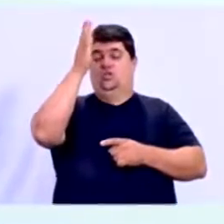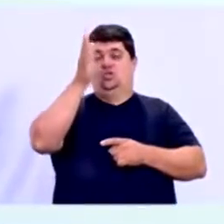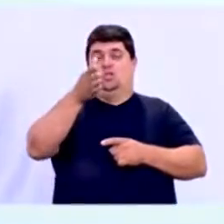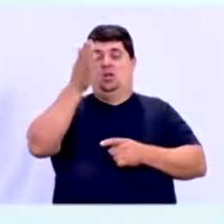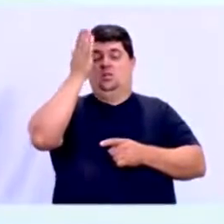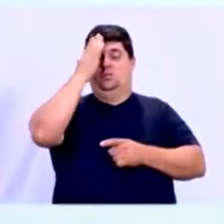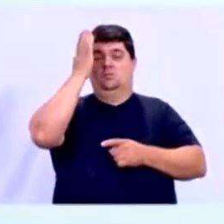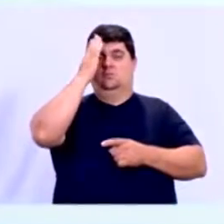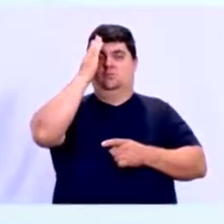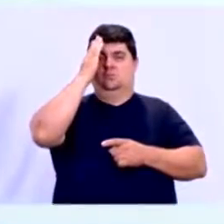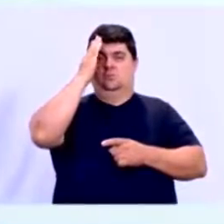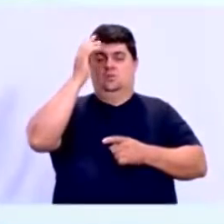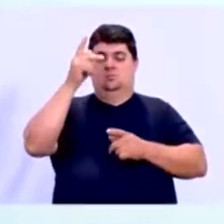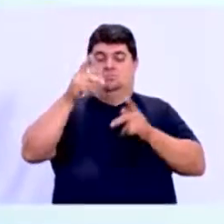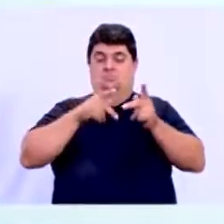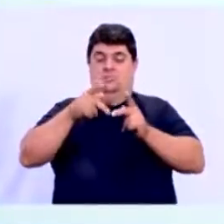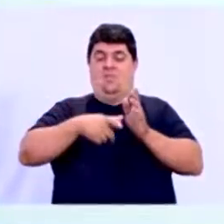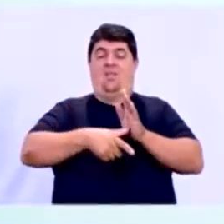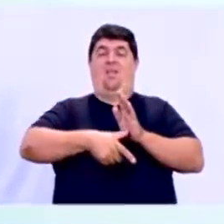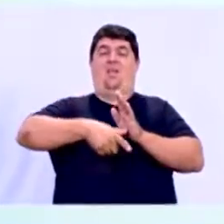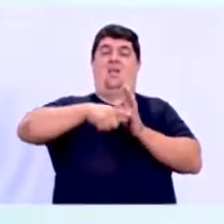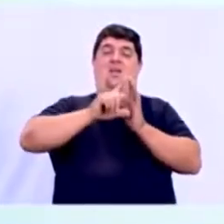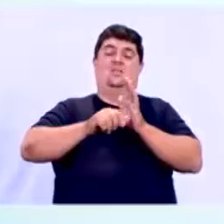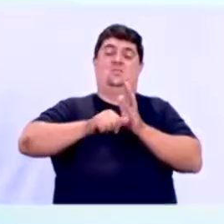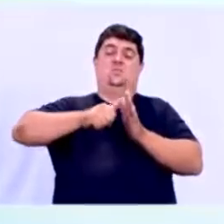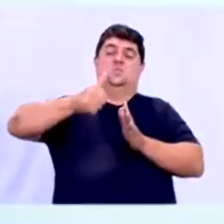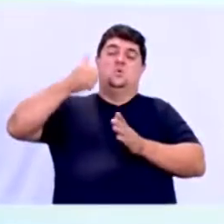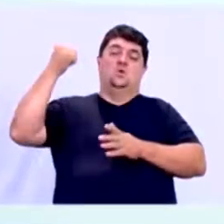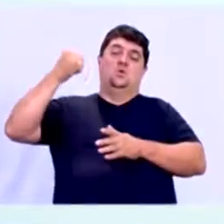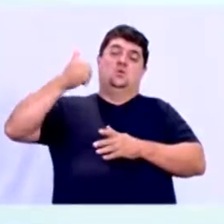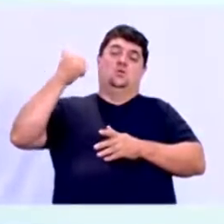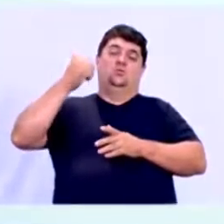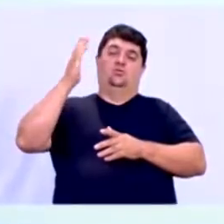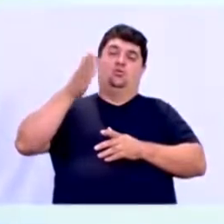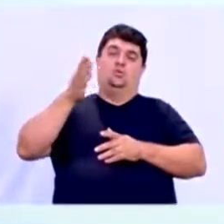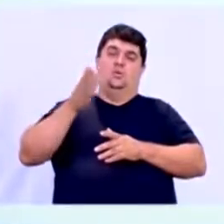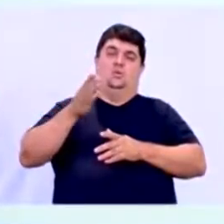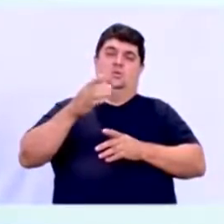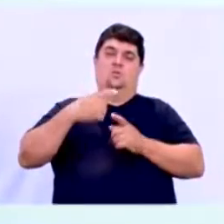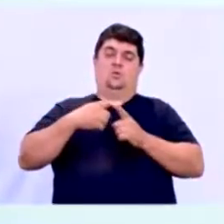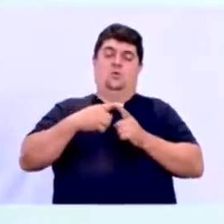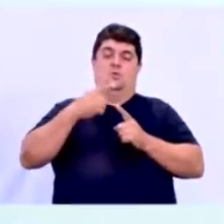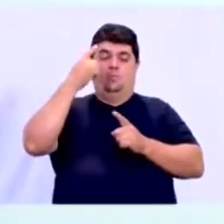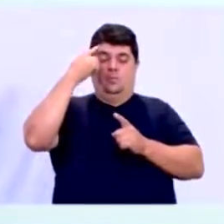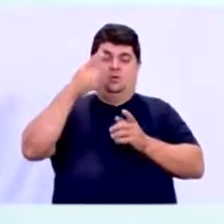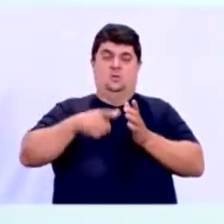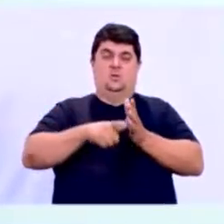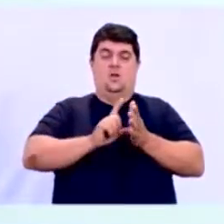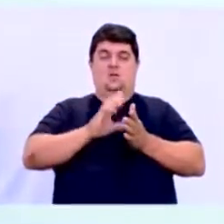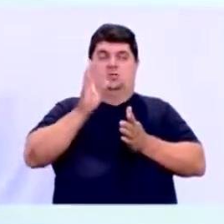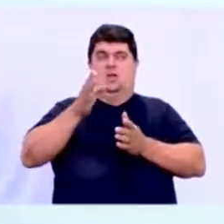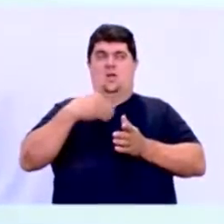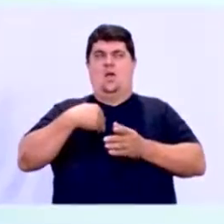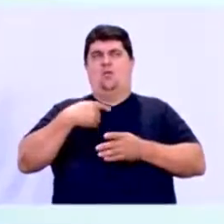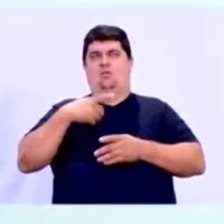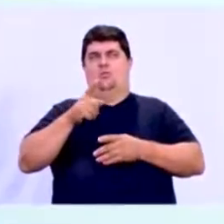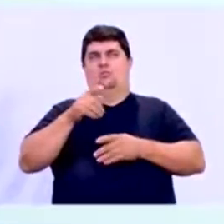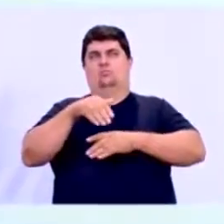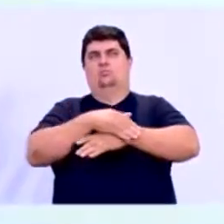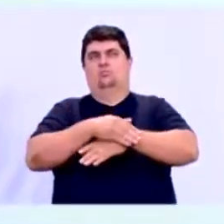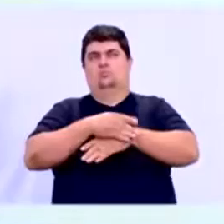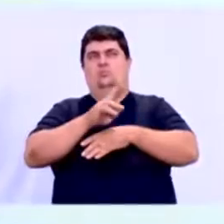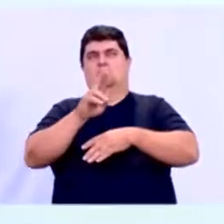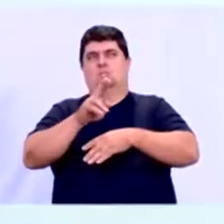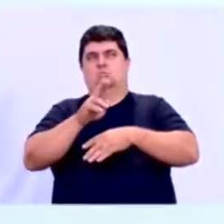uma capacidade do ser humano, né? Desenvolver, planejar de forma antecipada, antes que aquilo aconteça, antes de sair de casa.